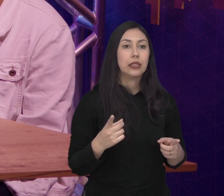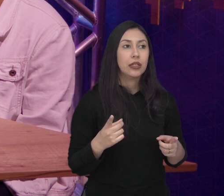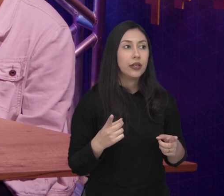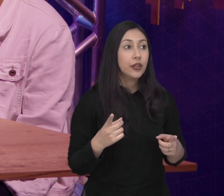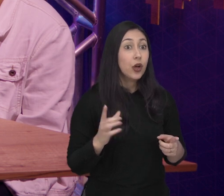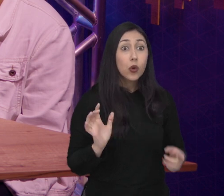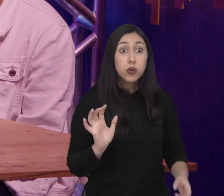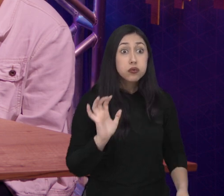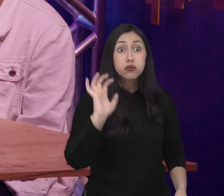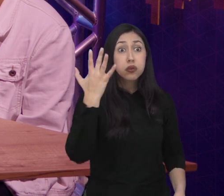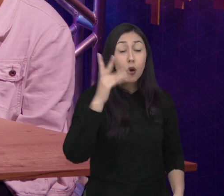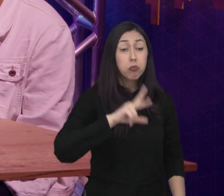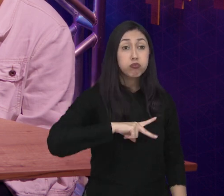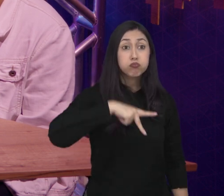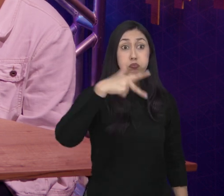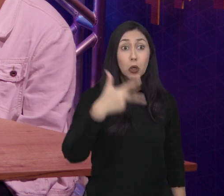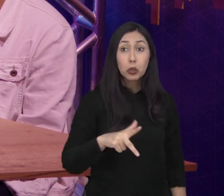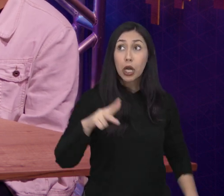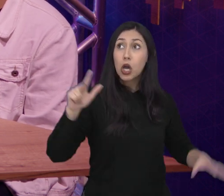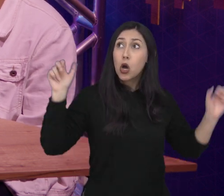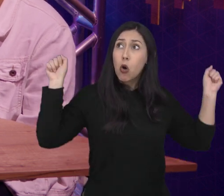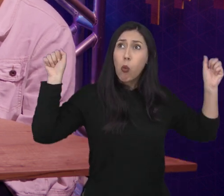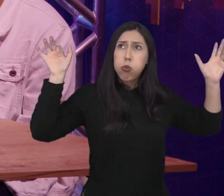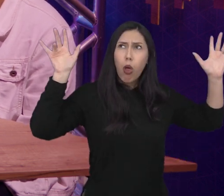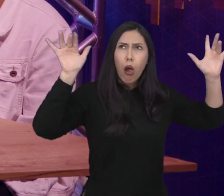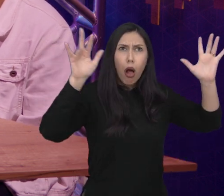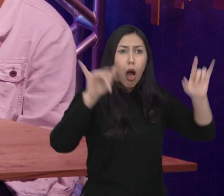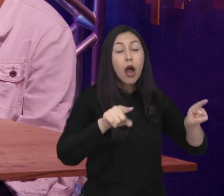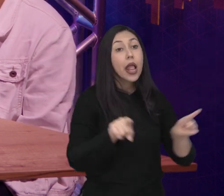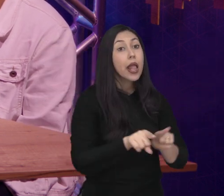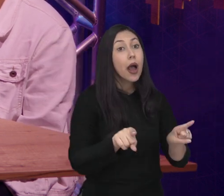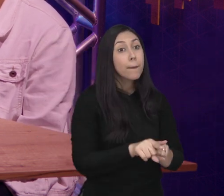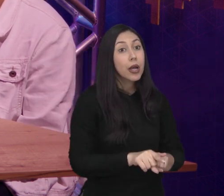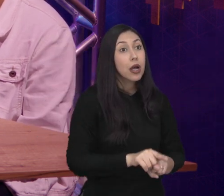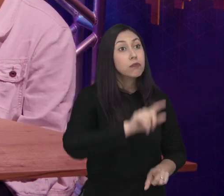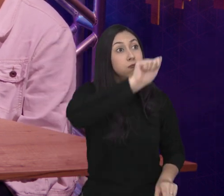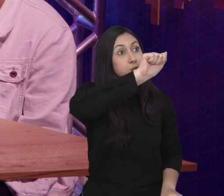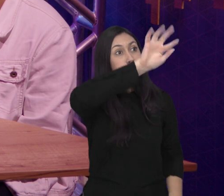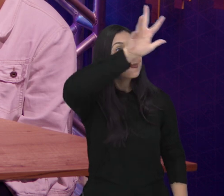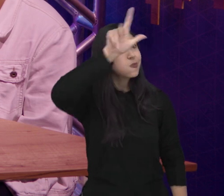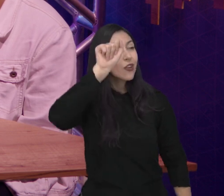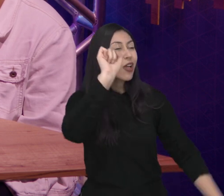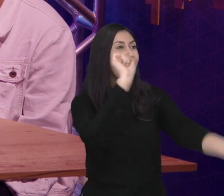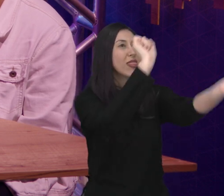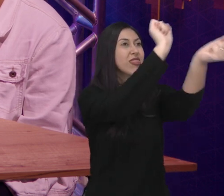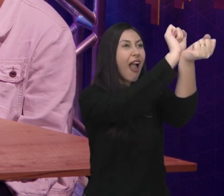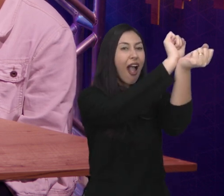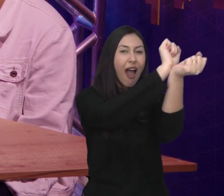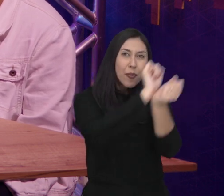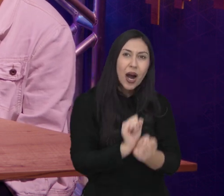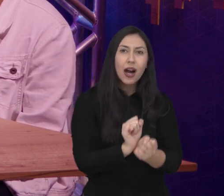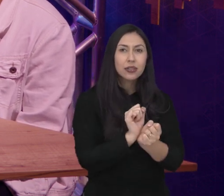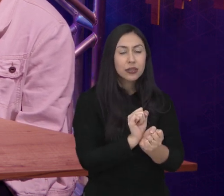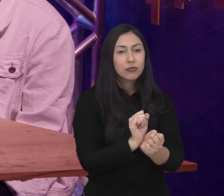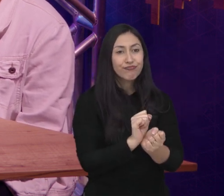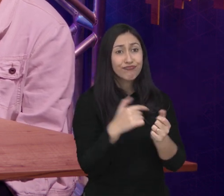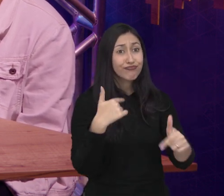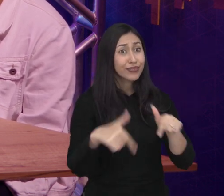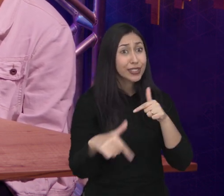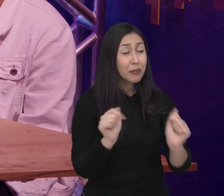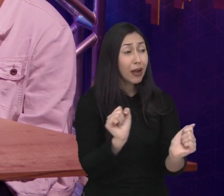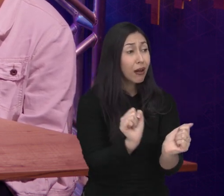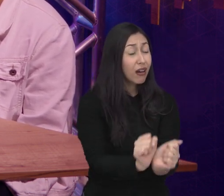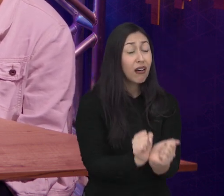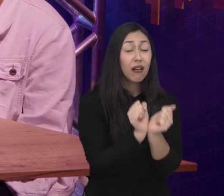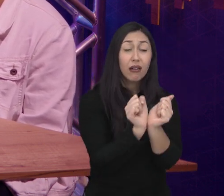de muitos portugueses e também de africanos que foram trazidos, então, de forma forçada, né? Para desenvolver o